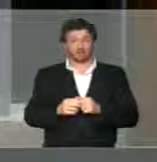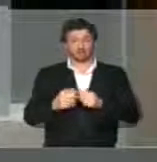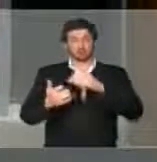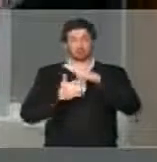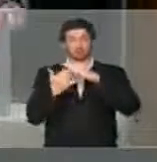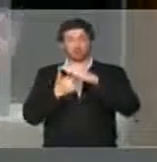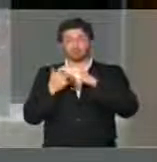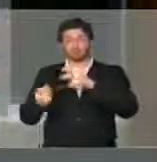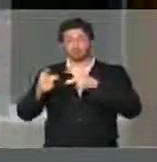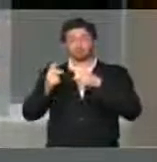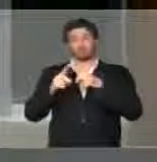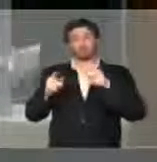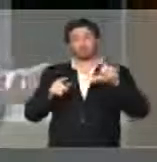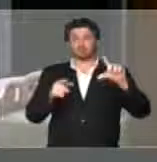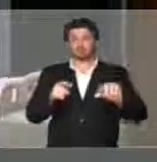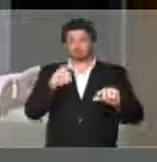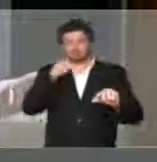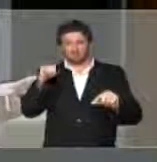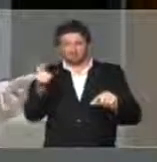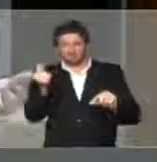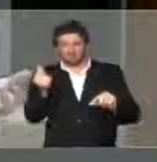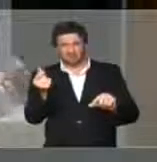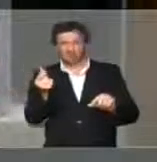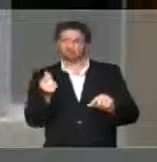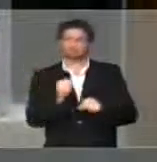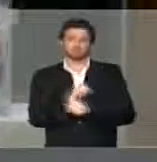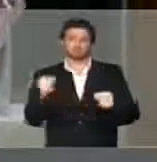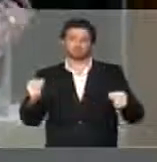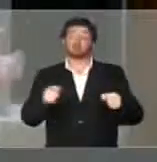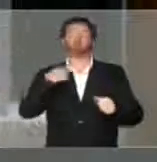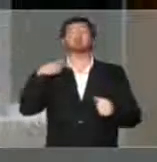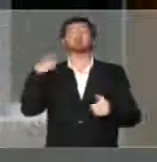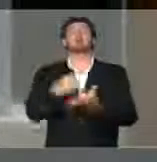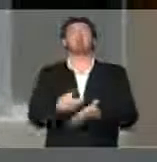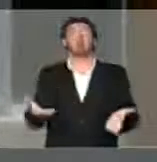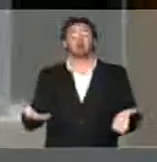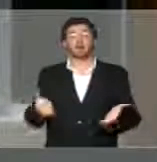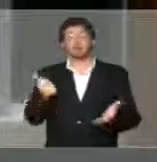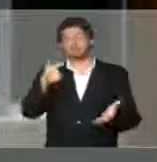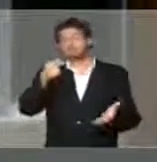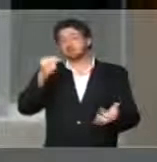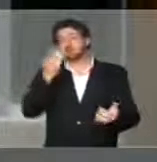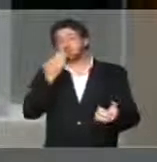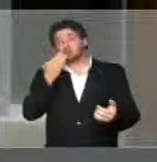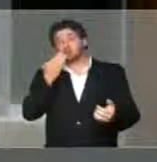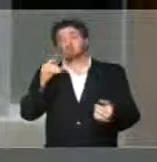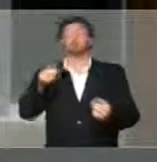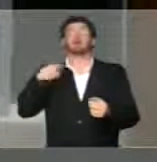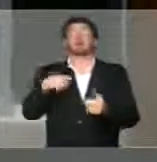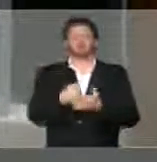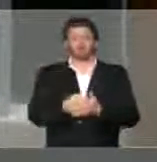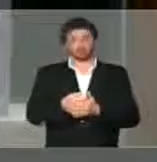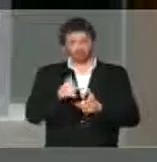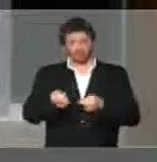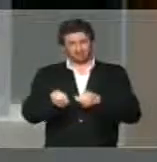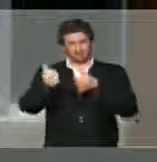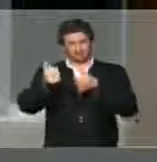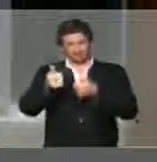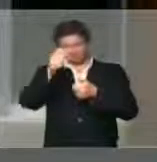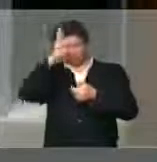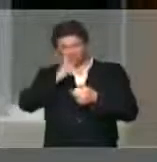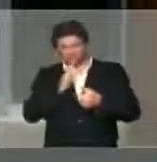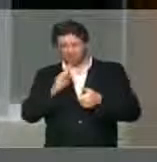concessões e isso vai diminuir o preço da energia elétrica. Quem é que vai pagar os 17 bilhões de reais? Alguém vai dar 17 bilhões de